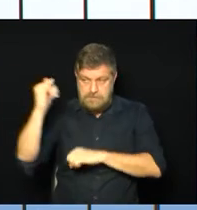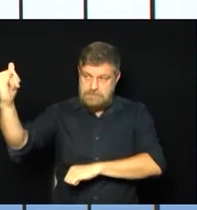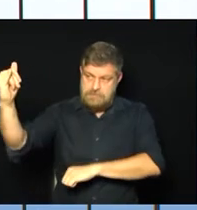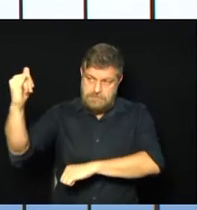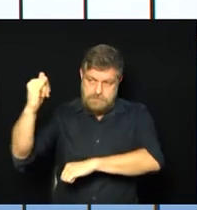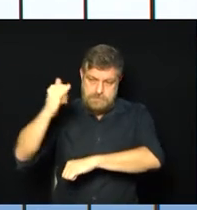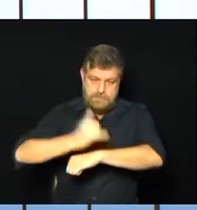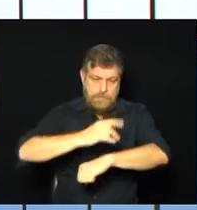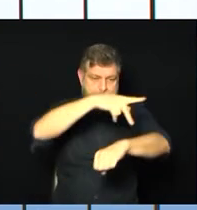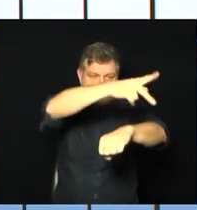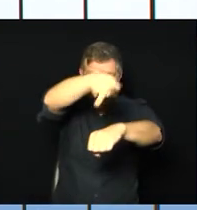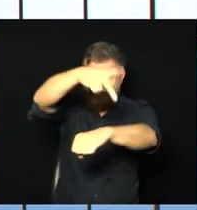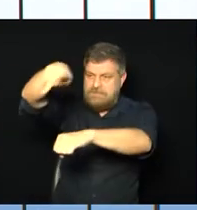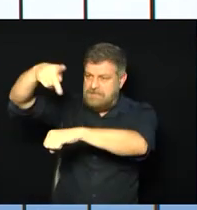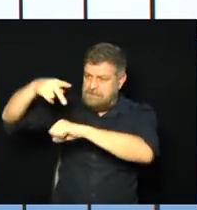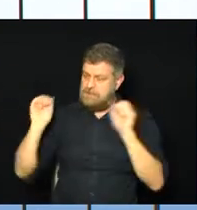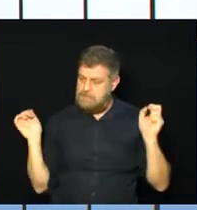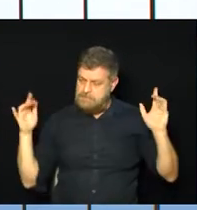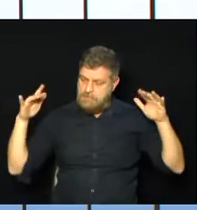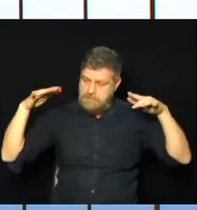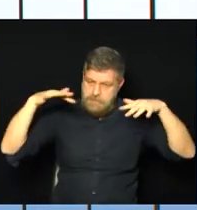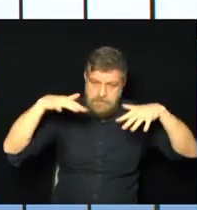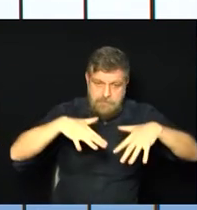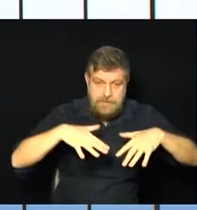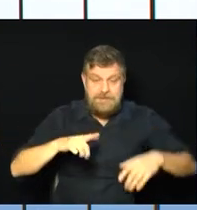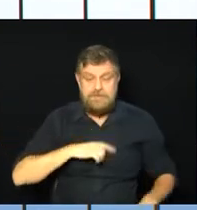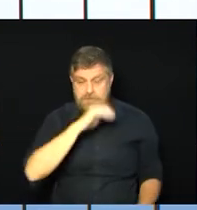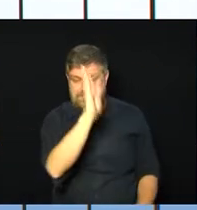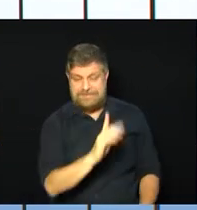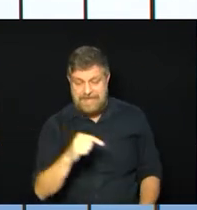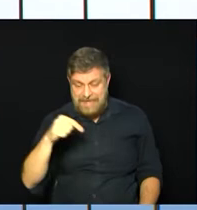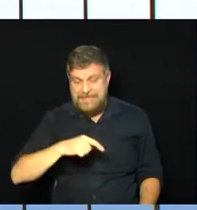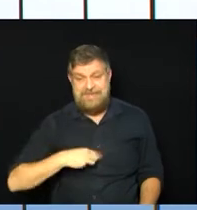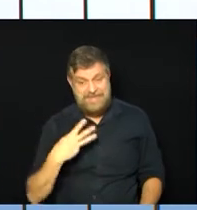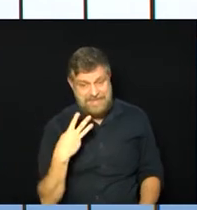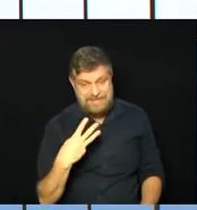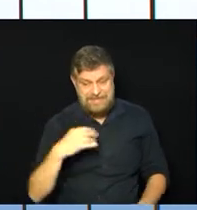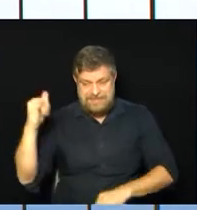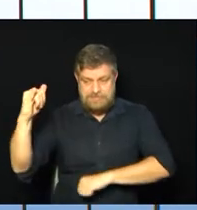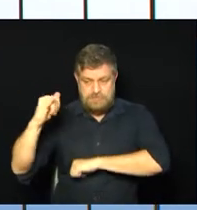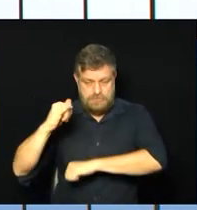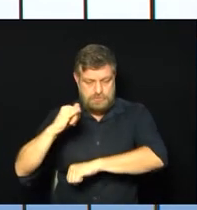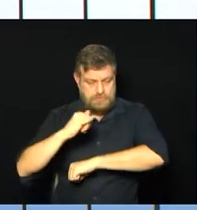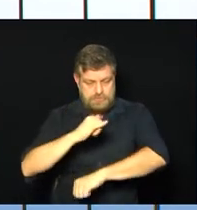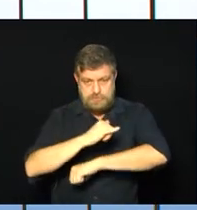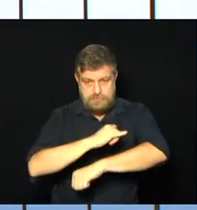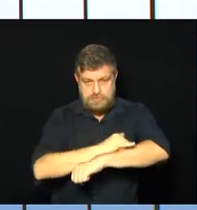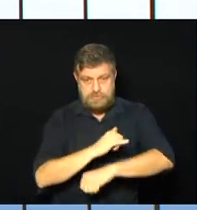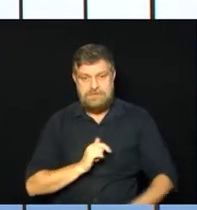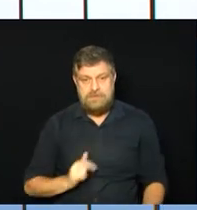domésticos e internacionais do Brasil. Nós temos 3 aeroportos mais movimentados do país: